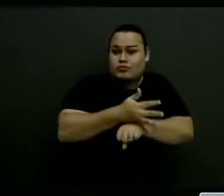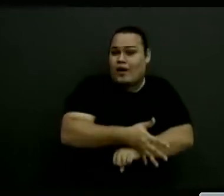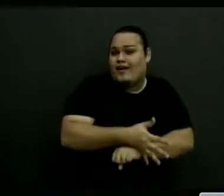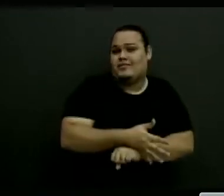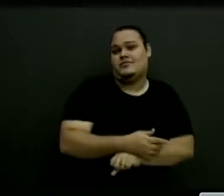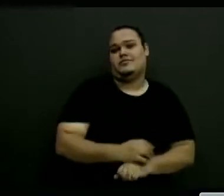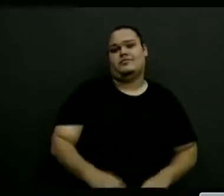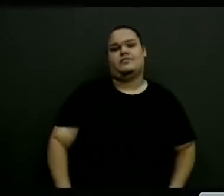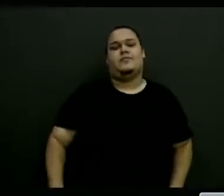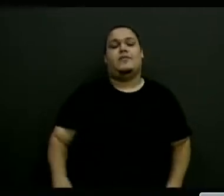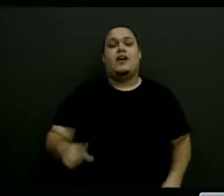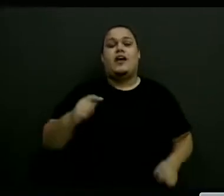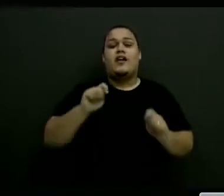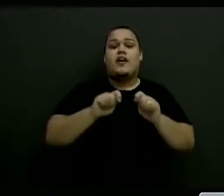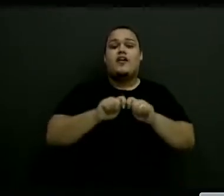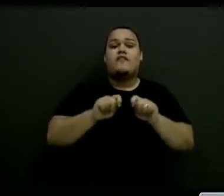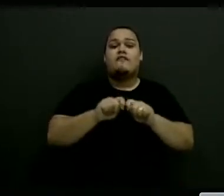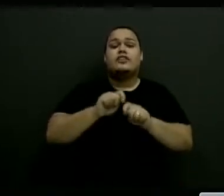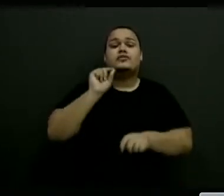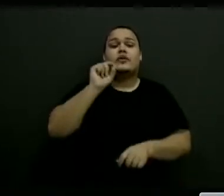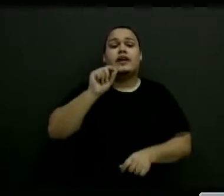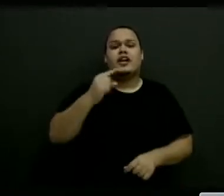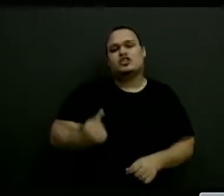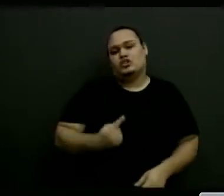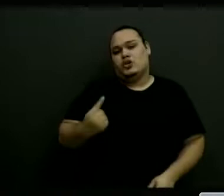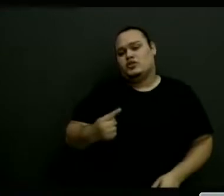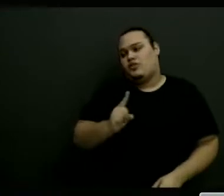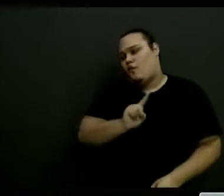foi a um lugar deserto, e ali orava.